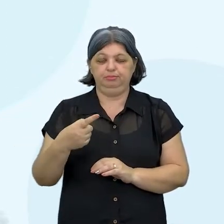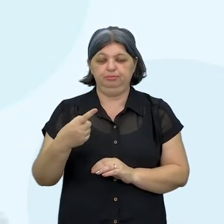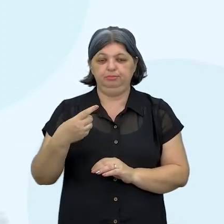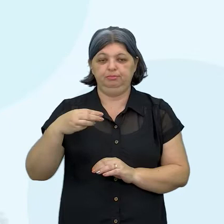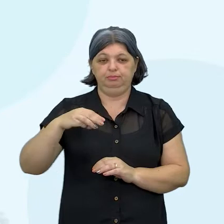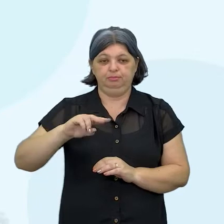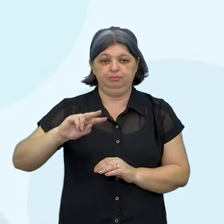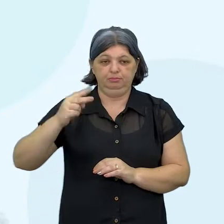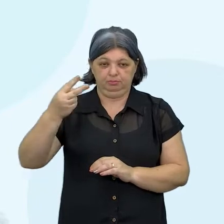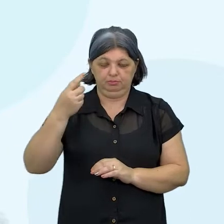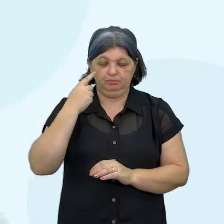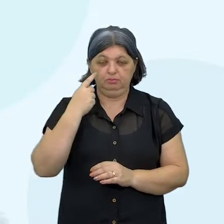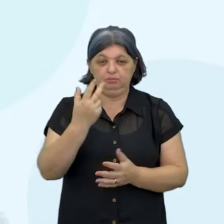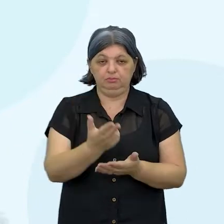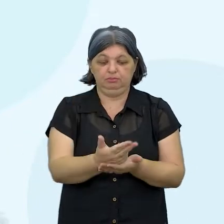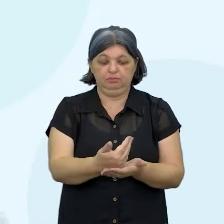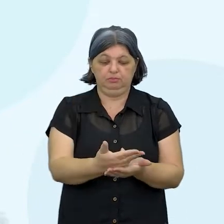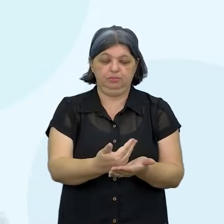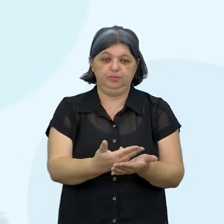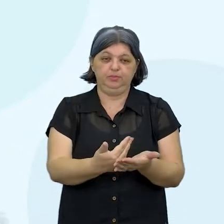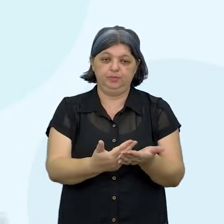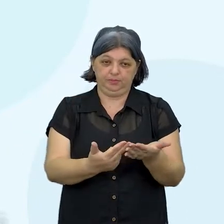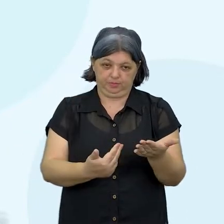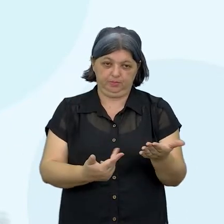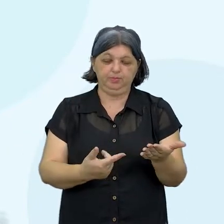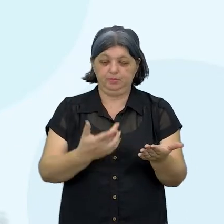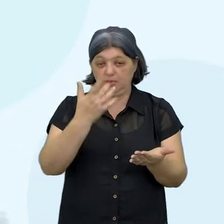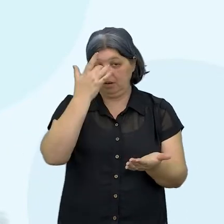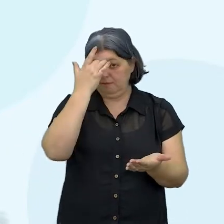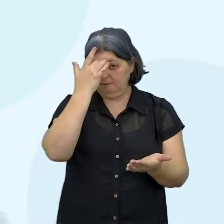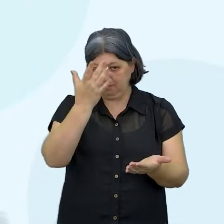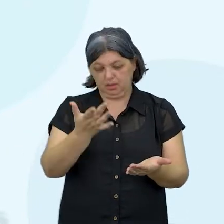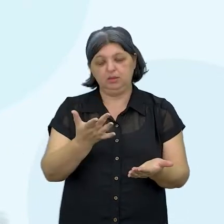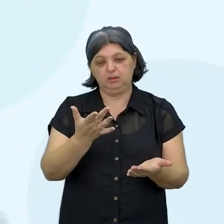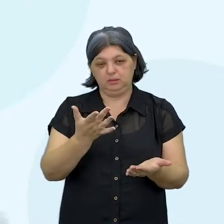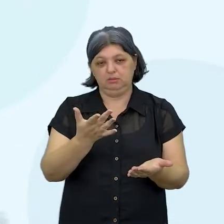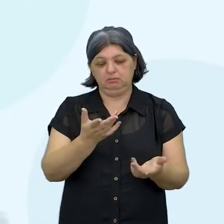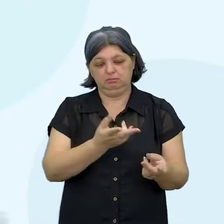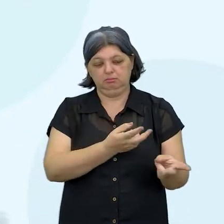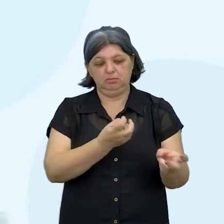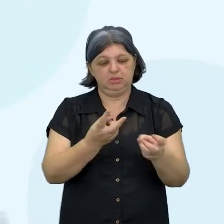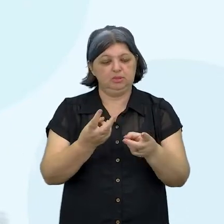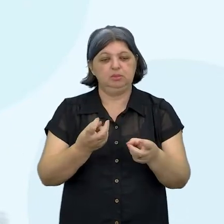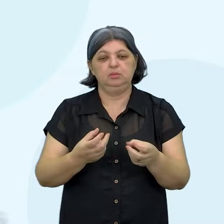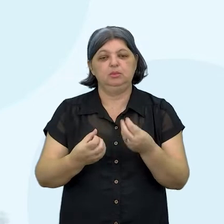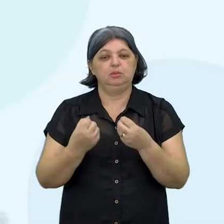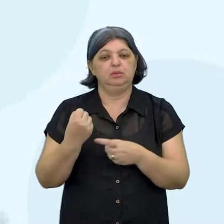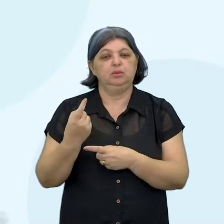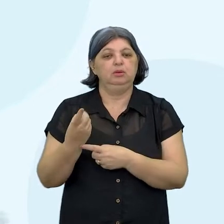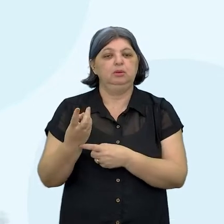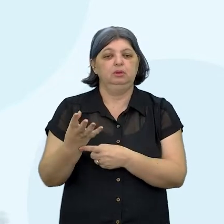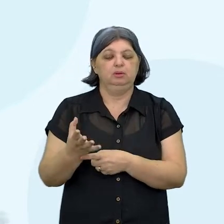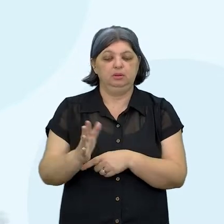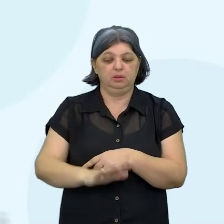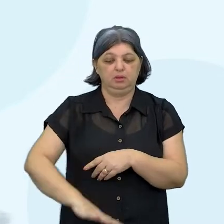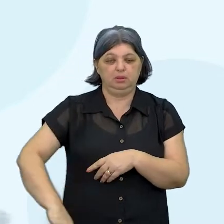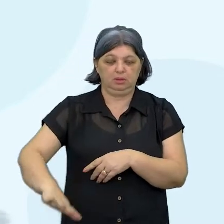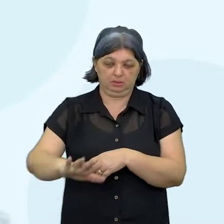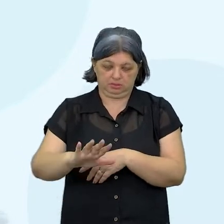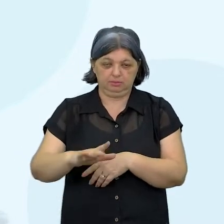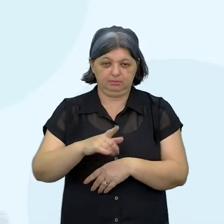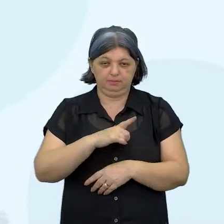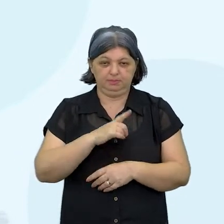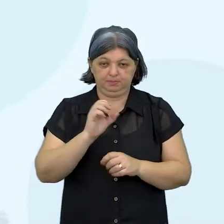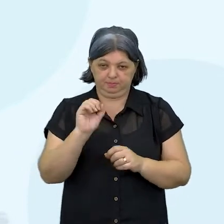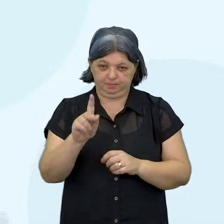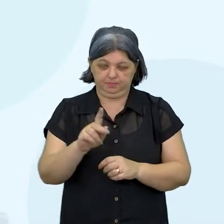quando eu for fazer o desenho, vai ficar fácil verificar a quantidade de espaço que eu tenho.